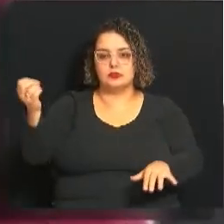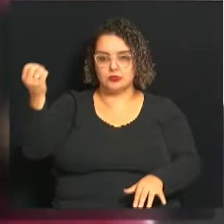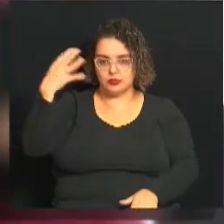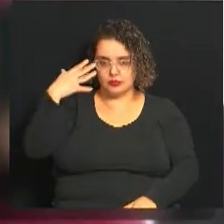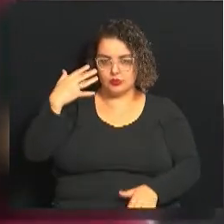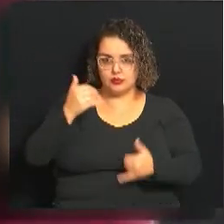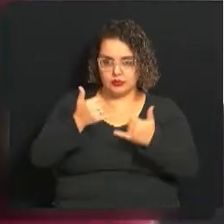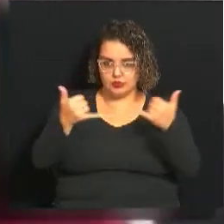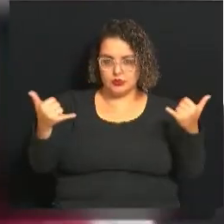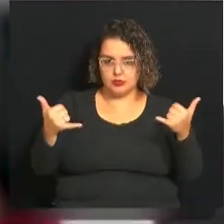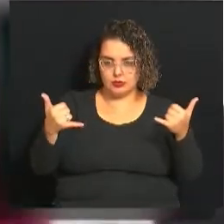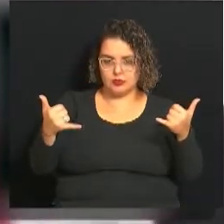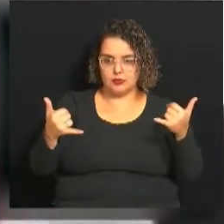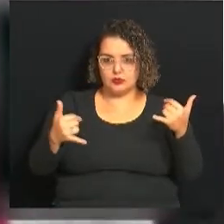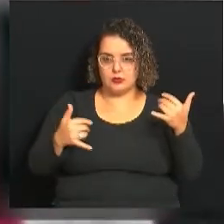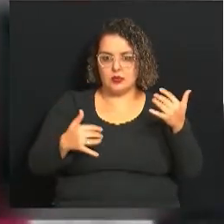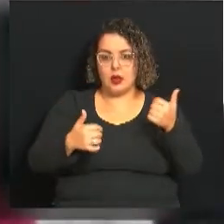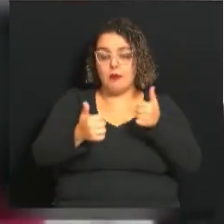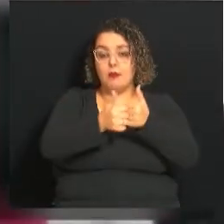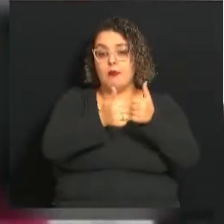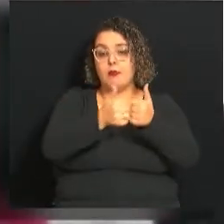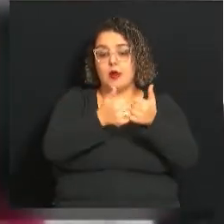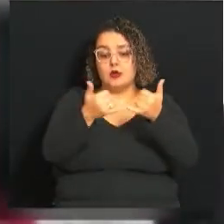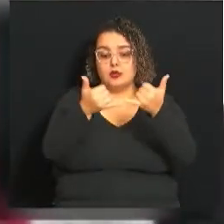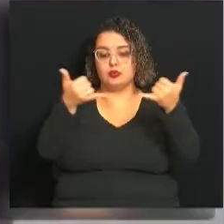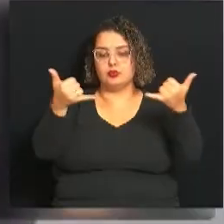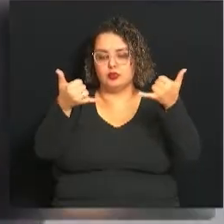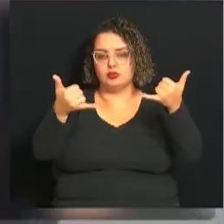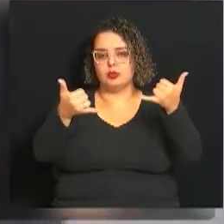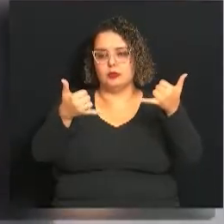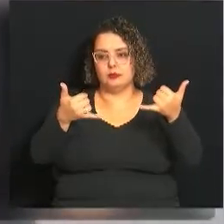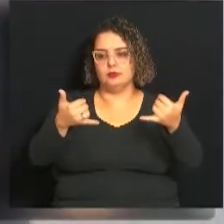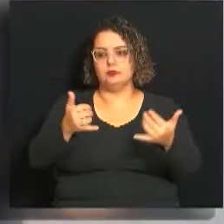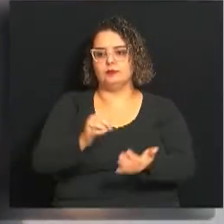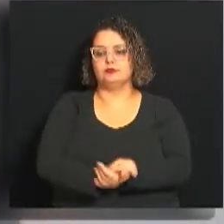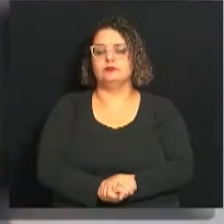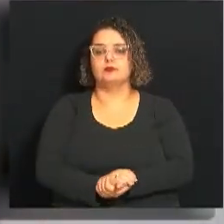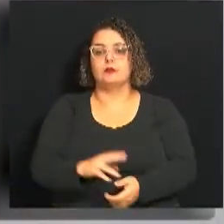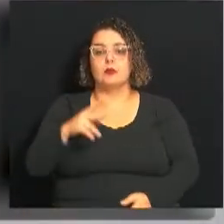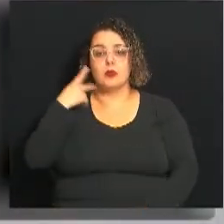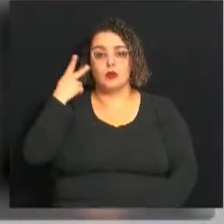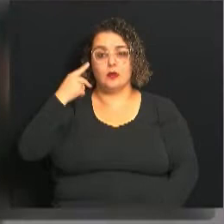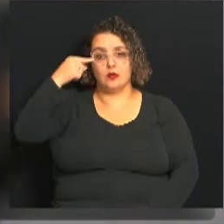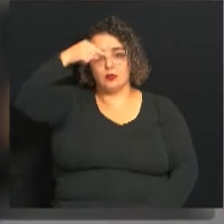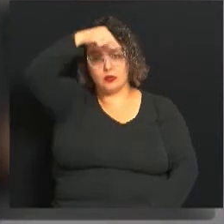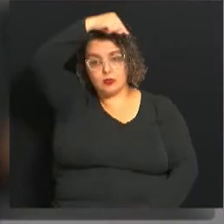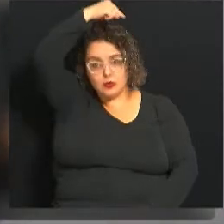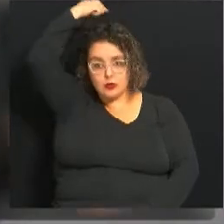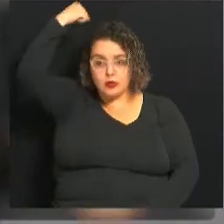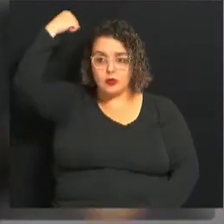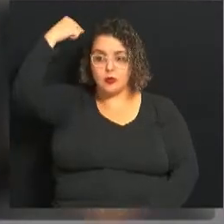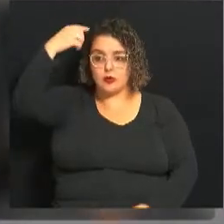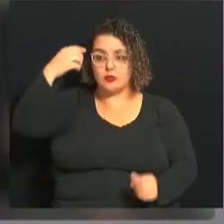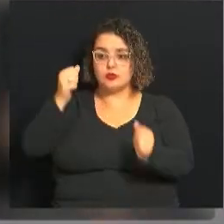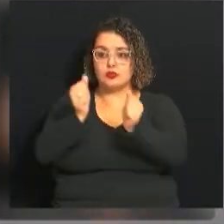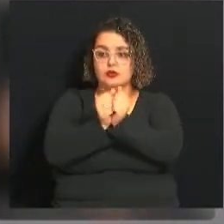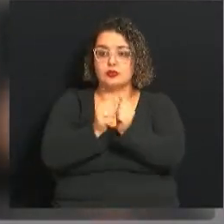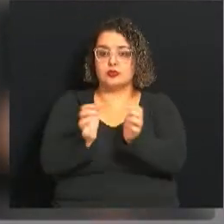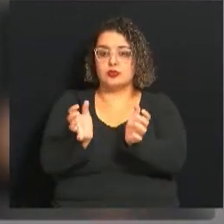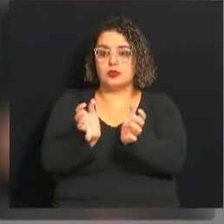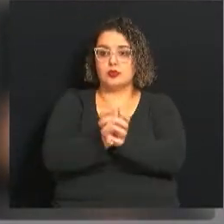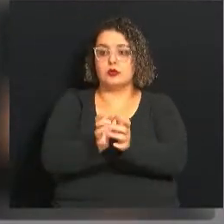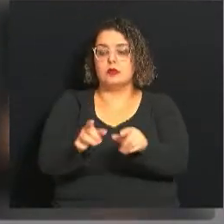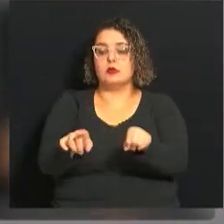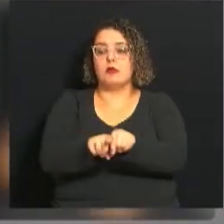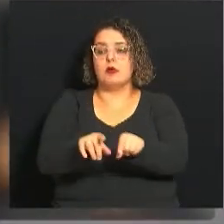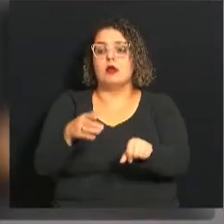ou estar próxima à rede de energia. O vereador Paulo Gaspar, que compõe a comissão, também